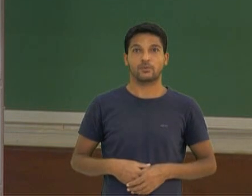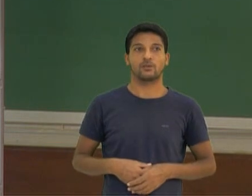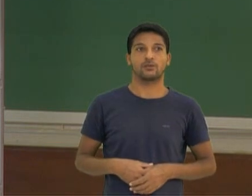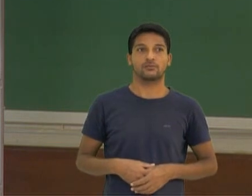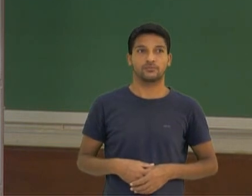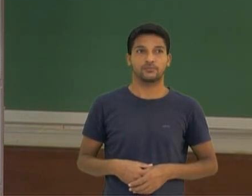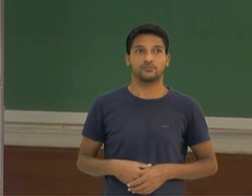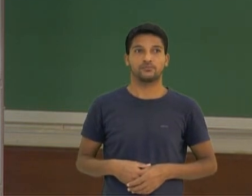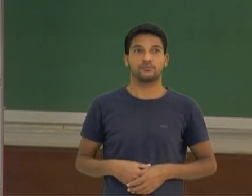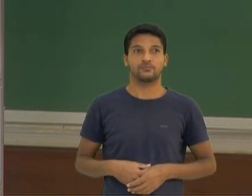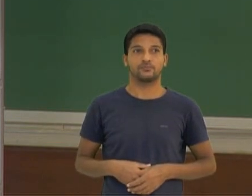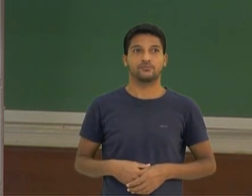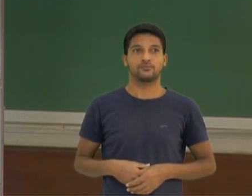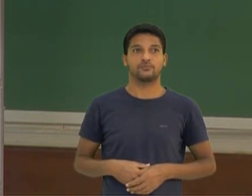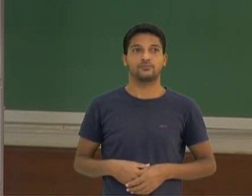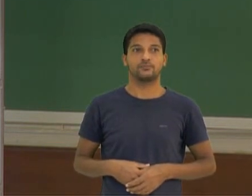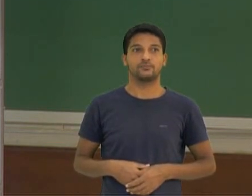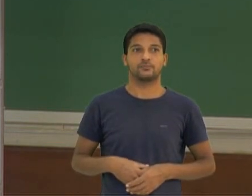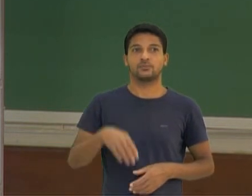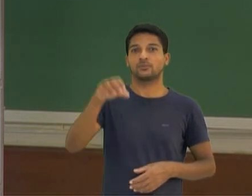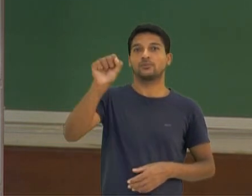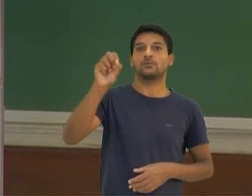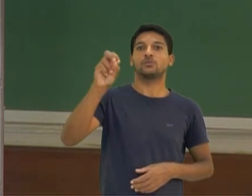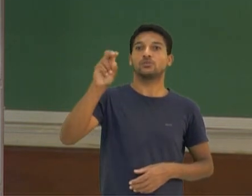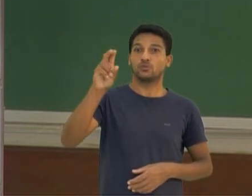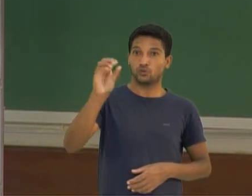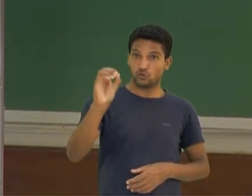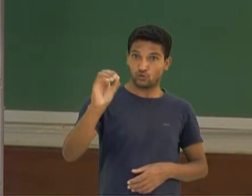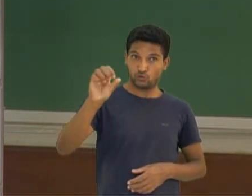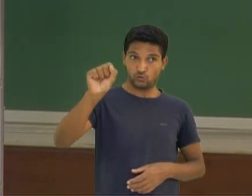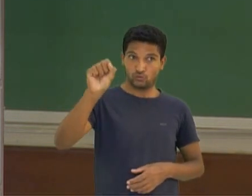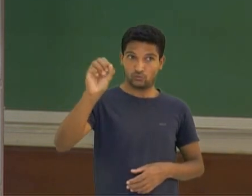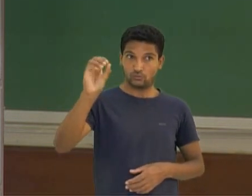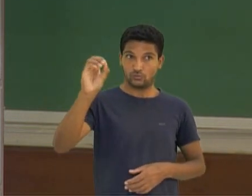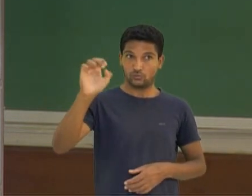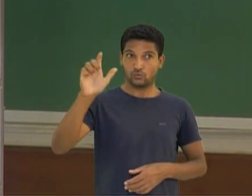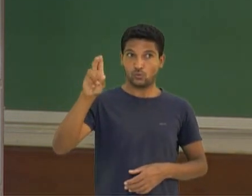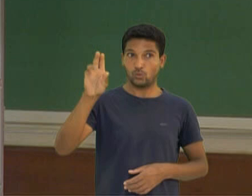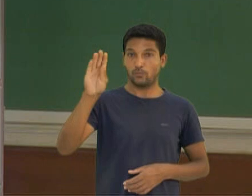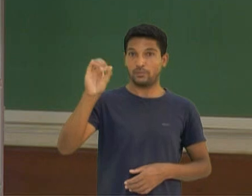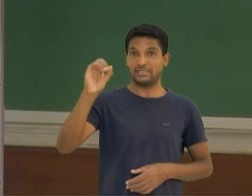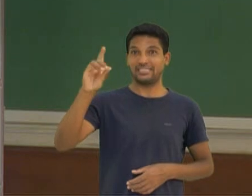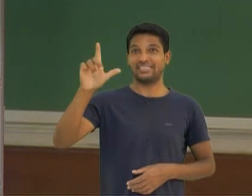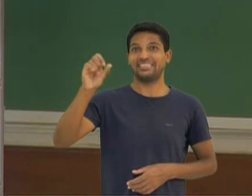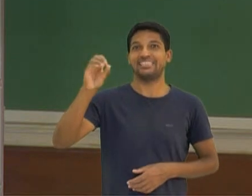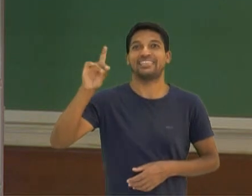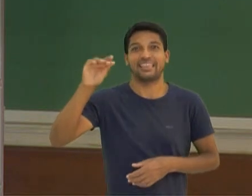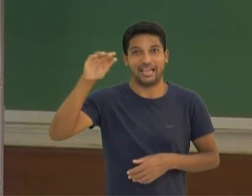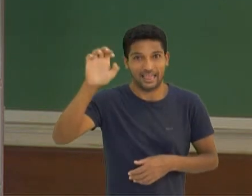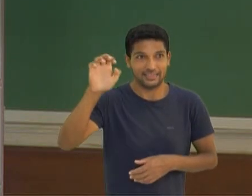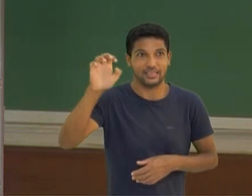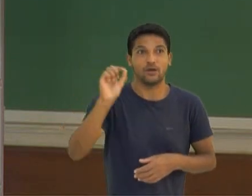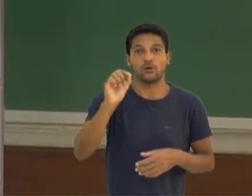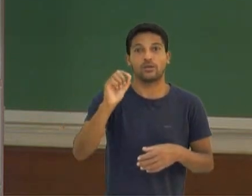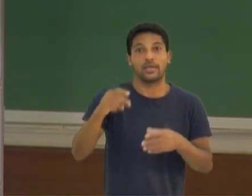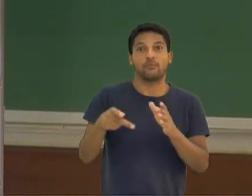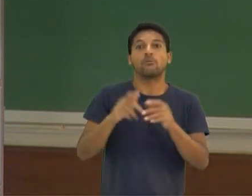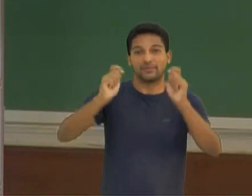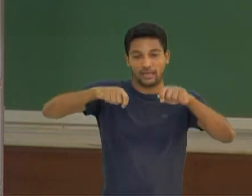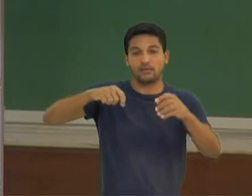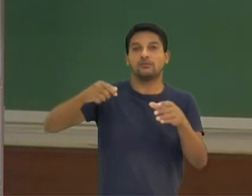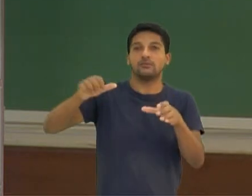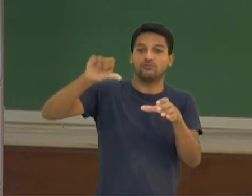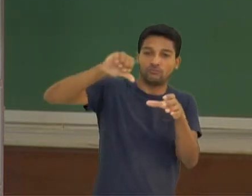Solubilidade, galera, é a capacidade de uma substância se dissolver, né? Então, quando uma substância se dissolve, a